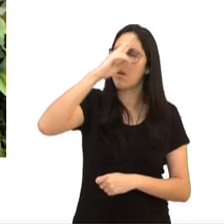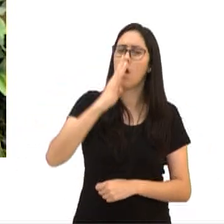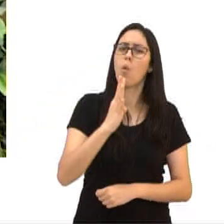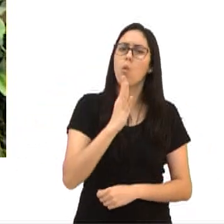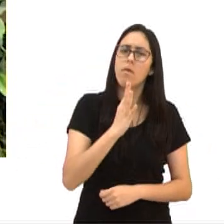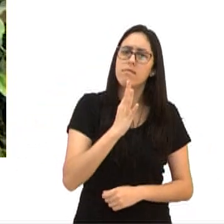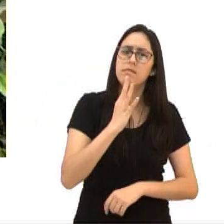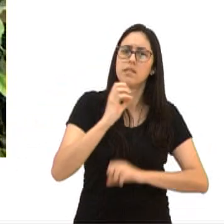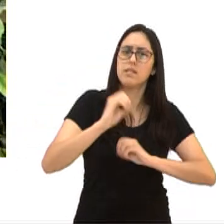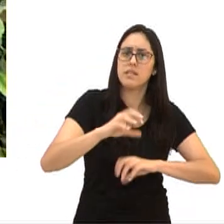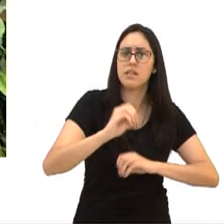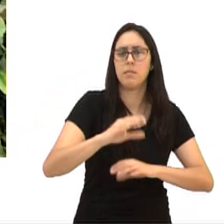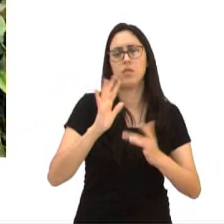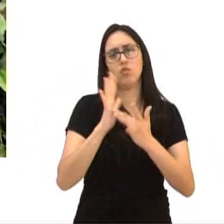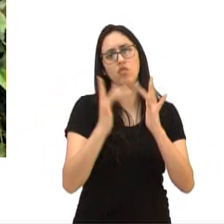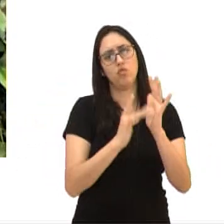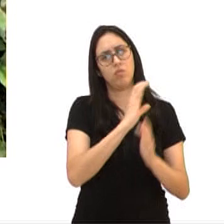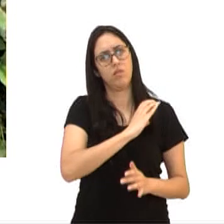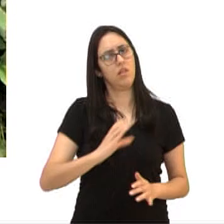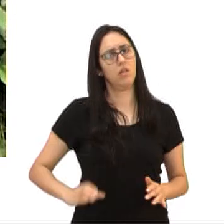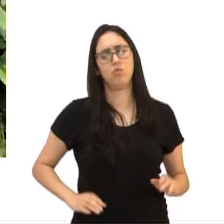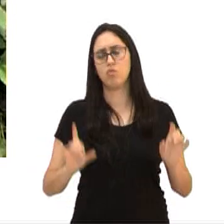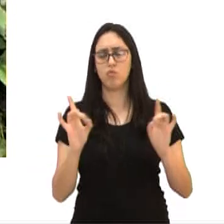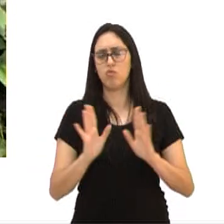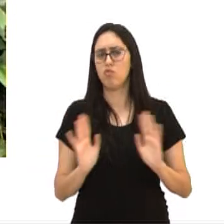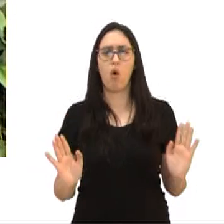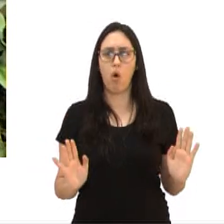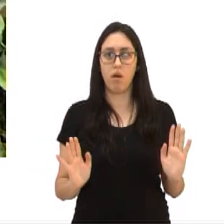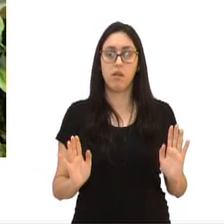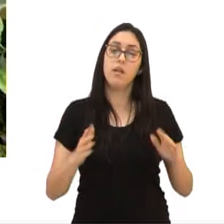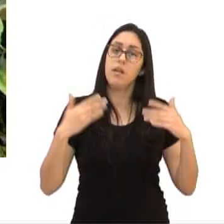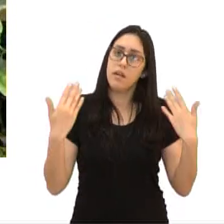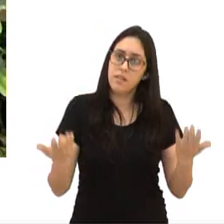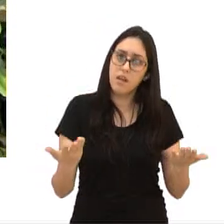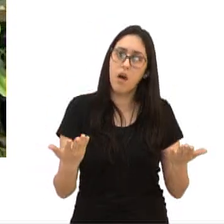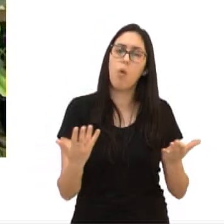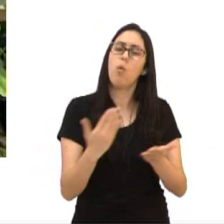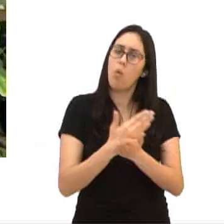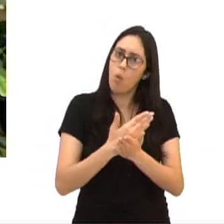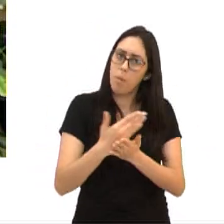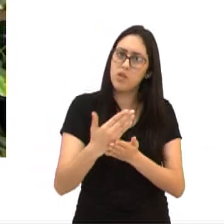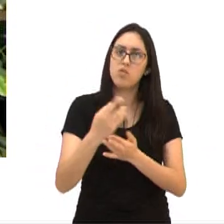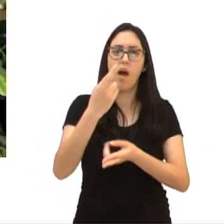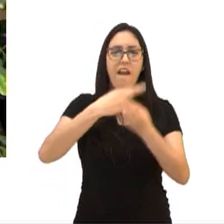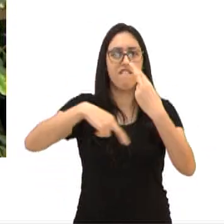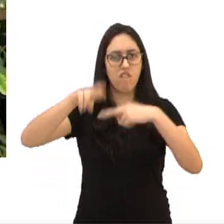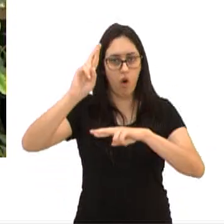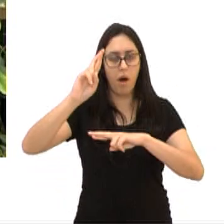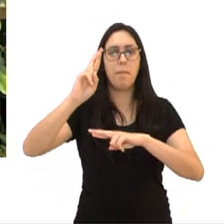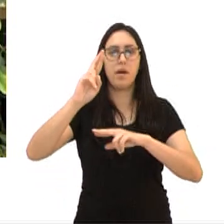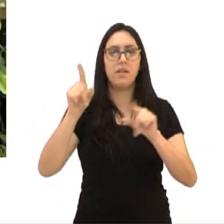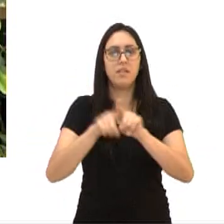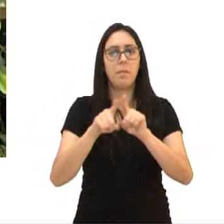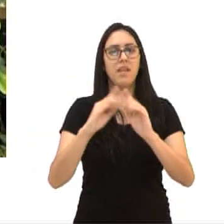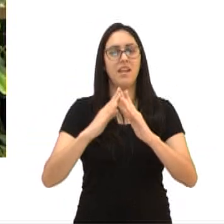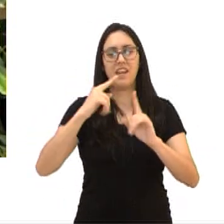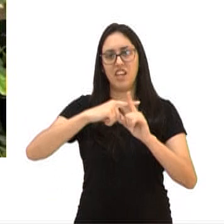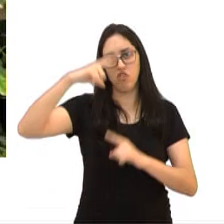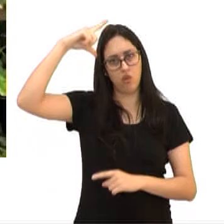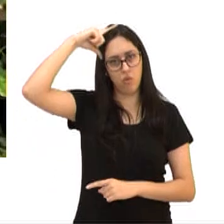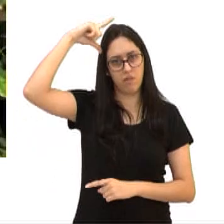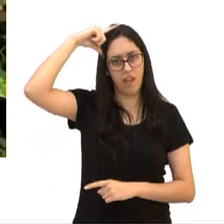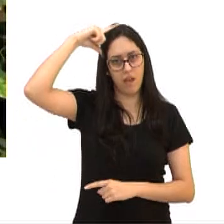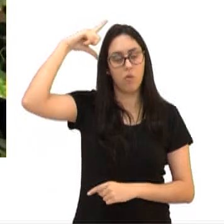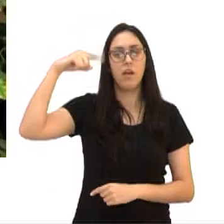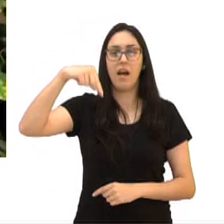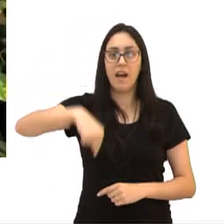ensinamentos de Jesus Cristo. Assim surgiu o movimento da Reforma e também a Igreja Luterana. E